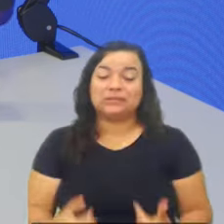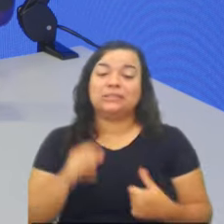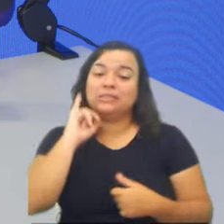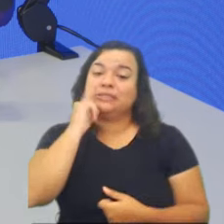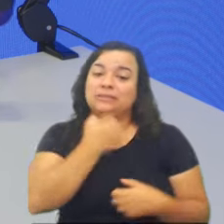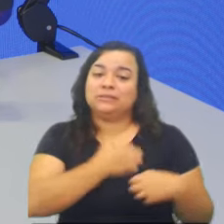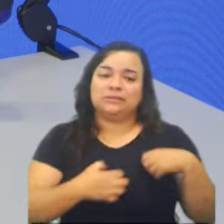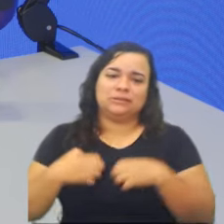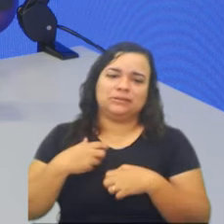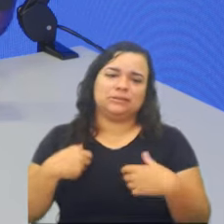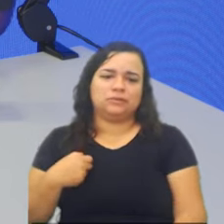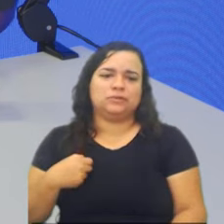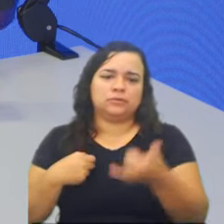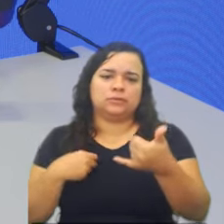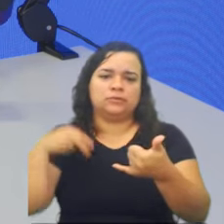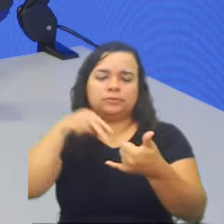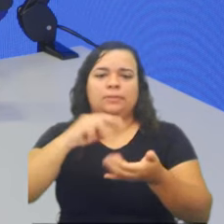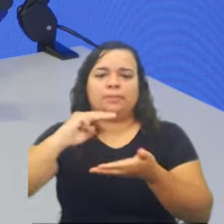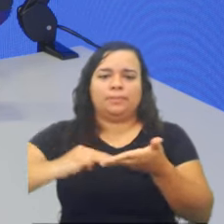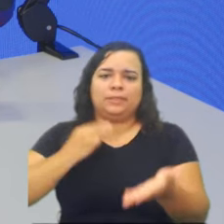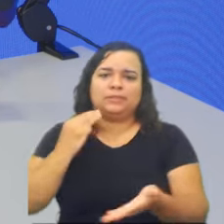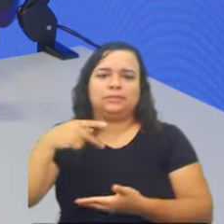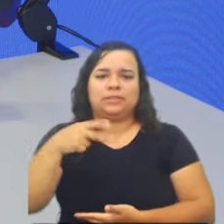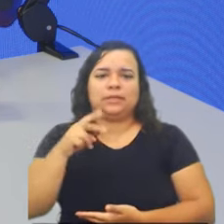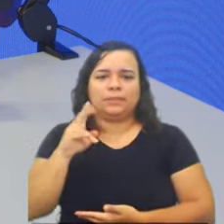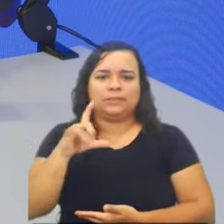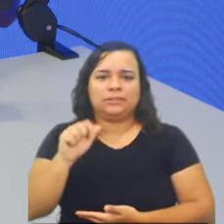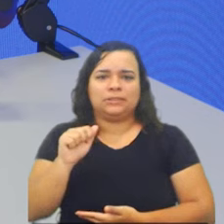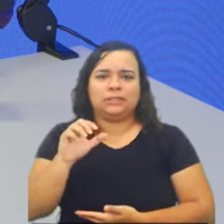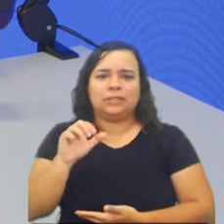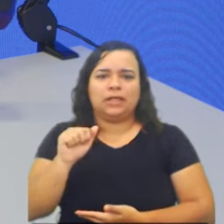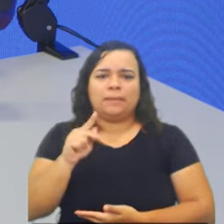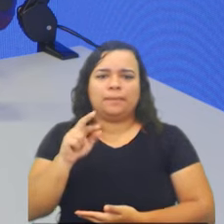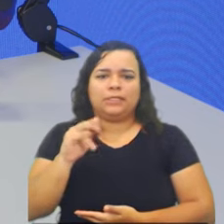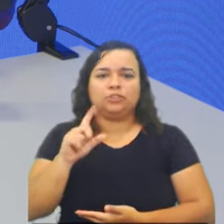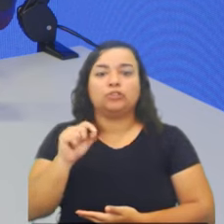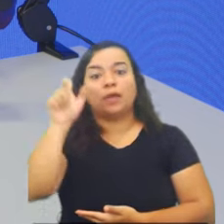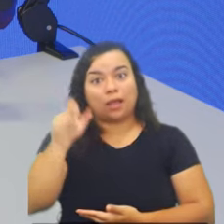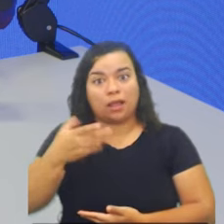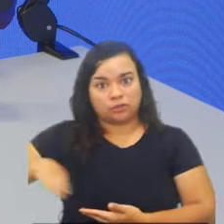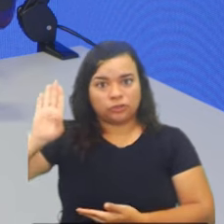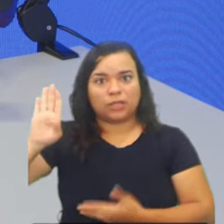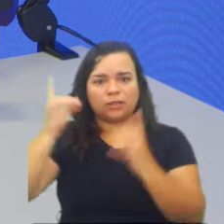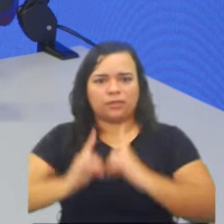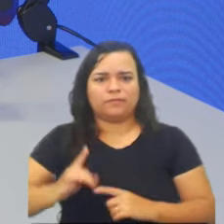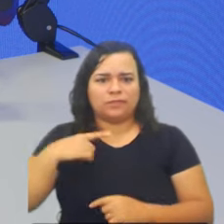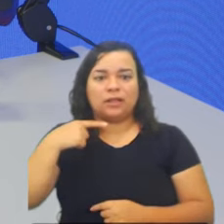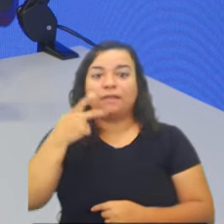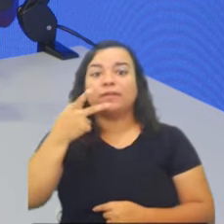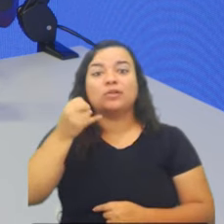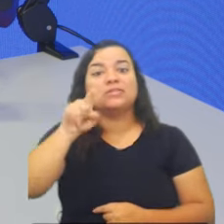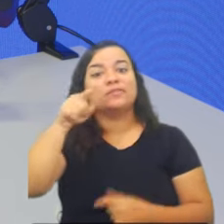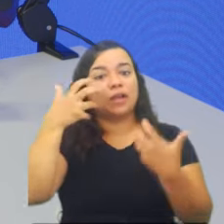tava chorando tava triste aí peguei o celular veio a mensagem da Priscila prig uma candidata com deficiência e ela disse o seguinte se